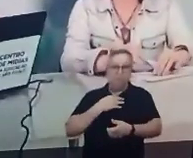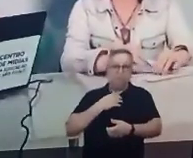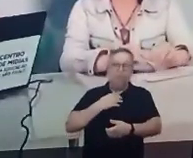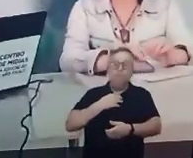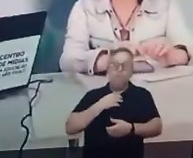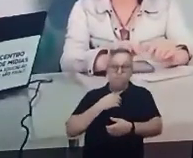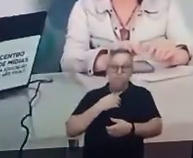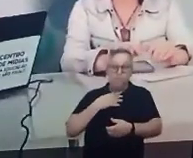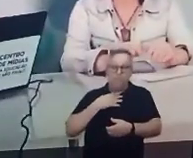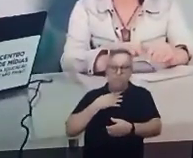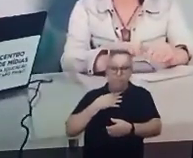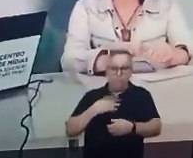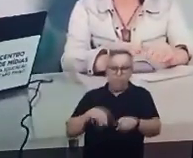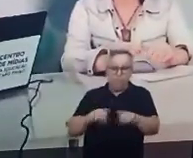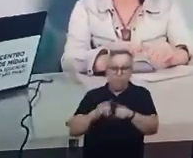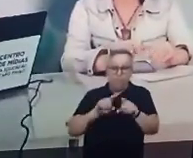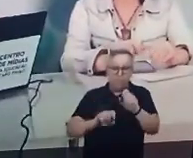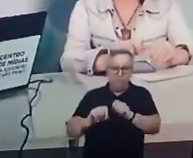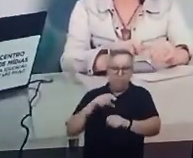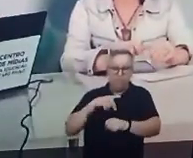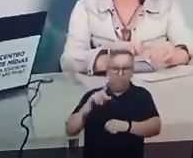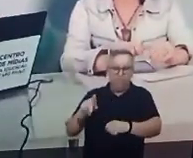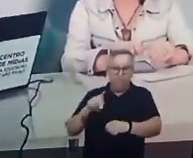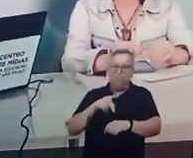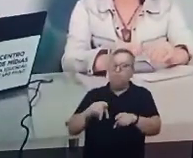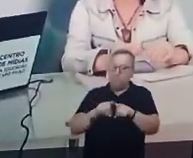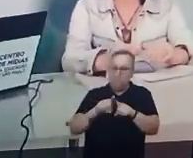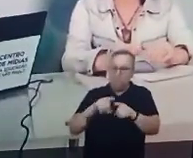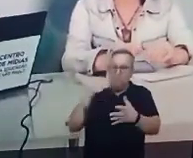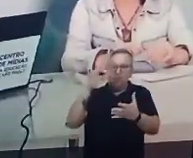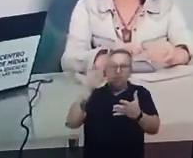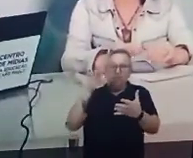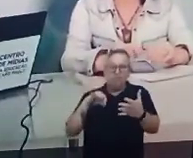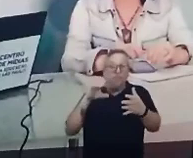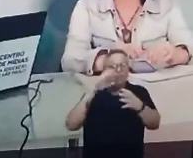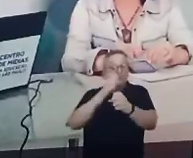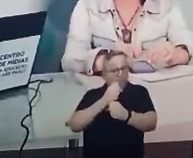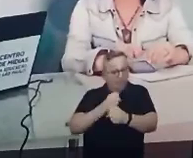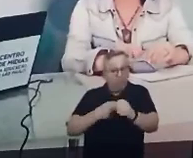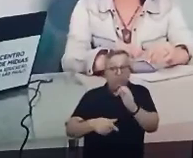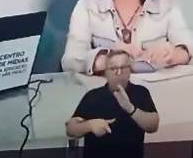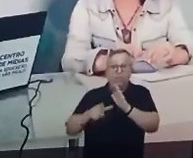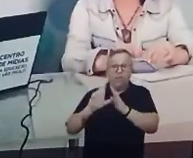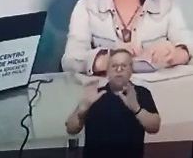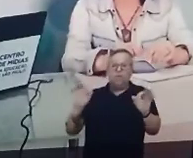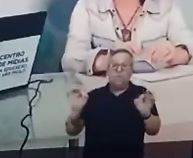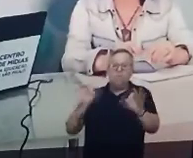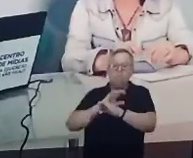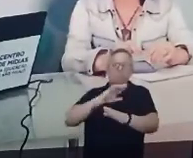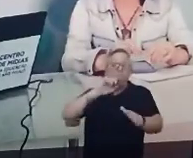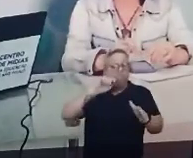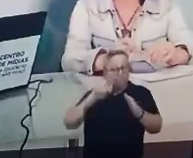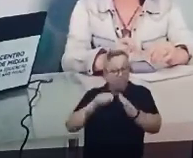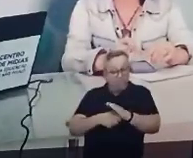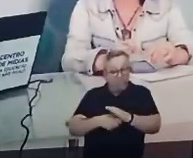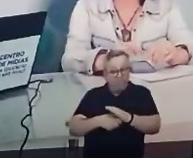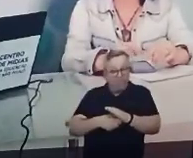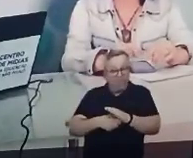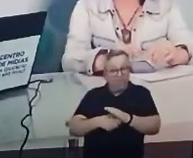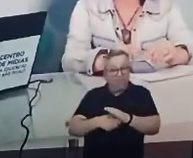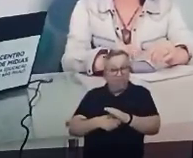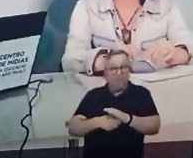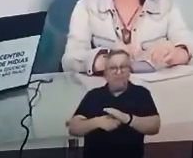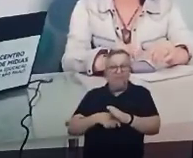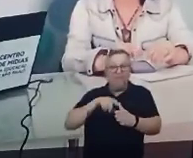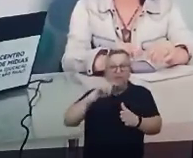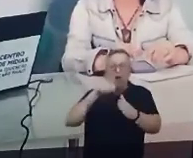que vocês orientem os seus docentes a verificarem a pontuação antes de finalizar a inscrição.